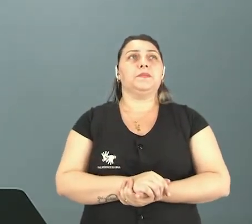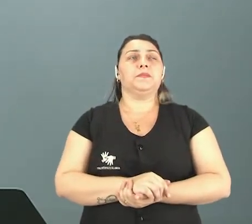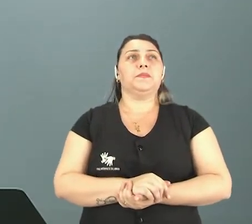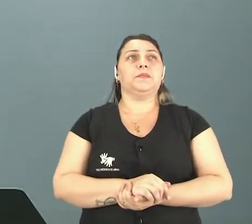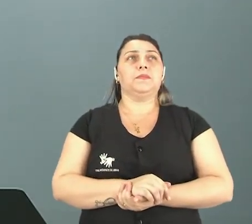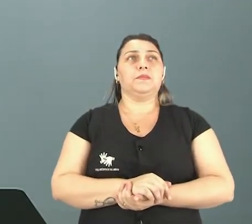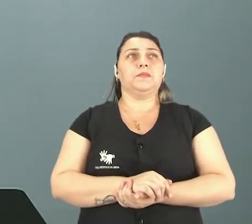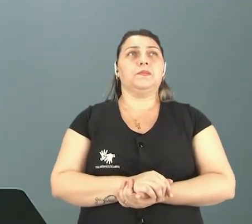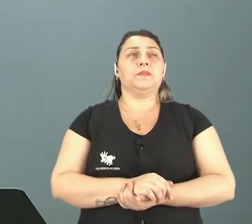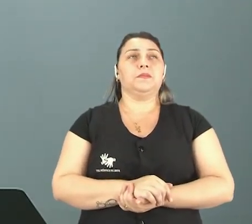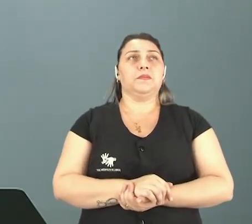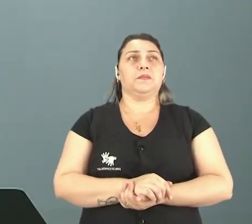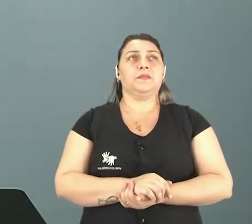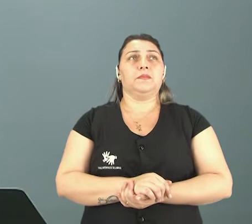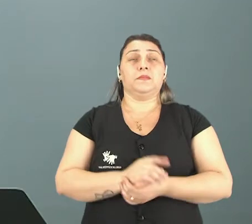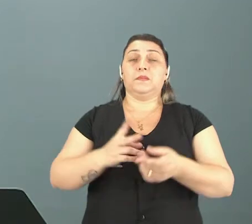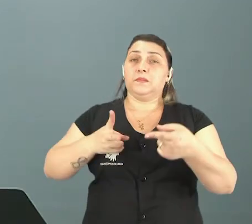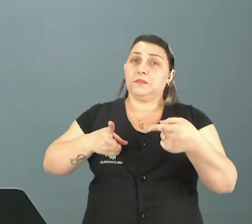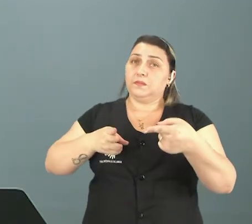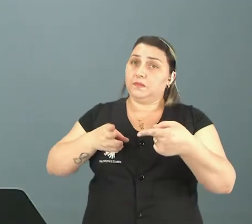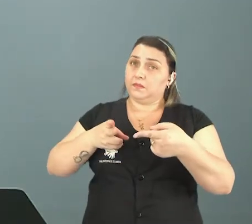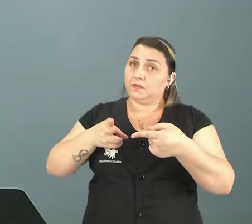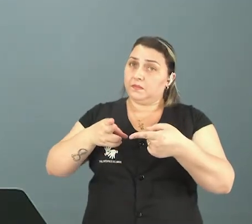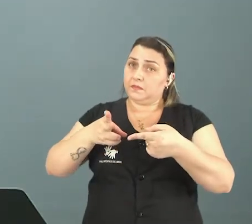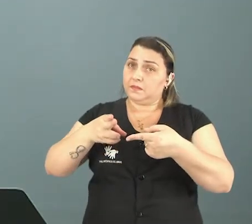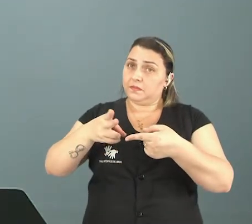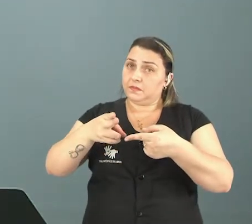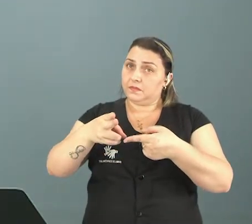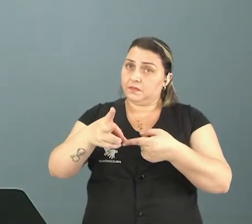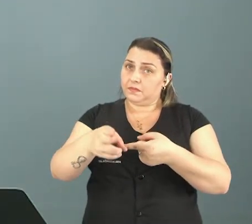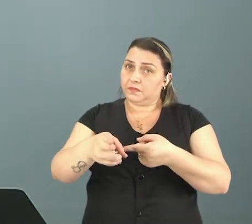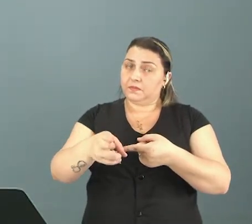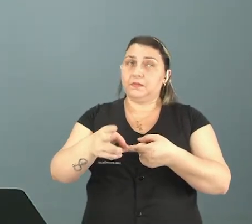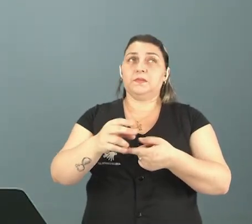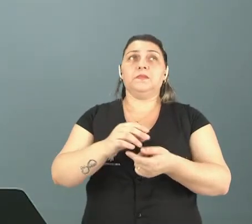ser machucado. Então, vou cortá-lo ao meio.